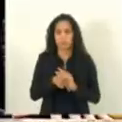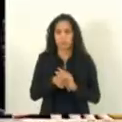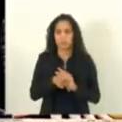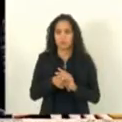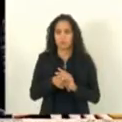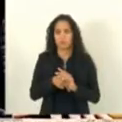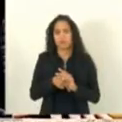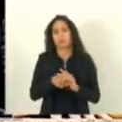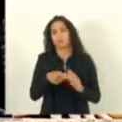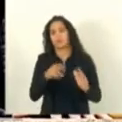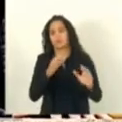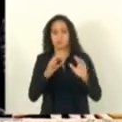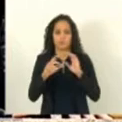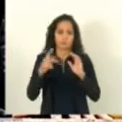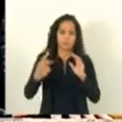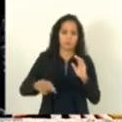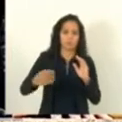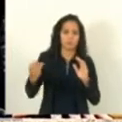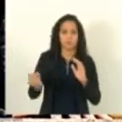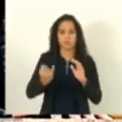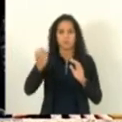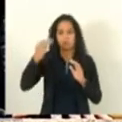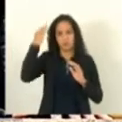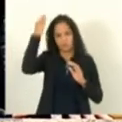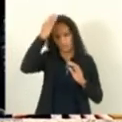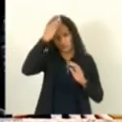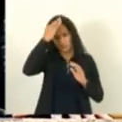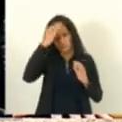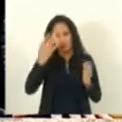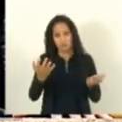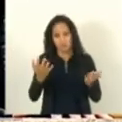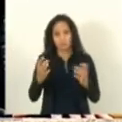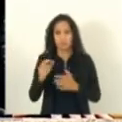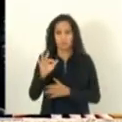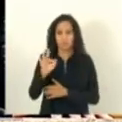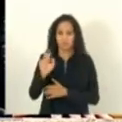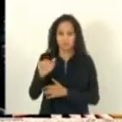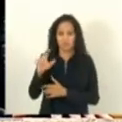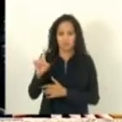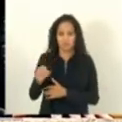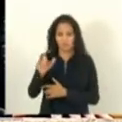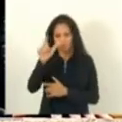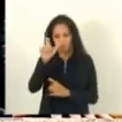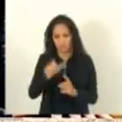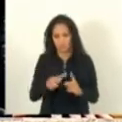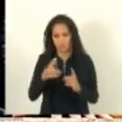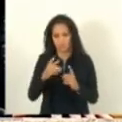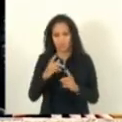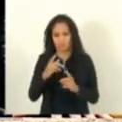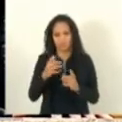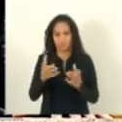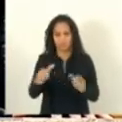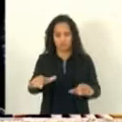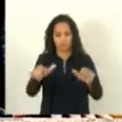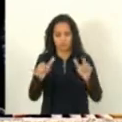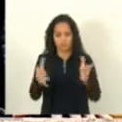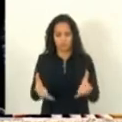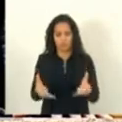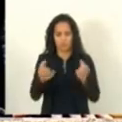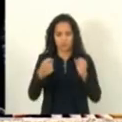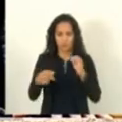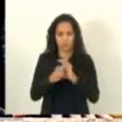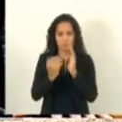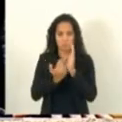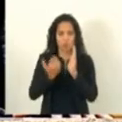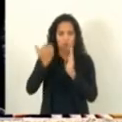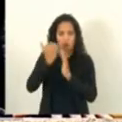aqui no Espírito Santo, do país. Fernando Manhães recebe hoje a comenda maior honraria do Espírito Santo,